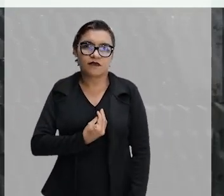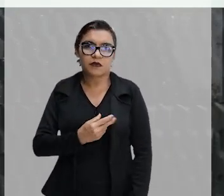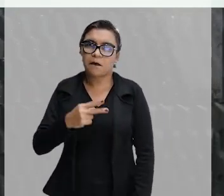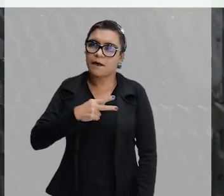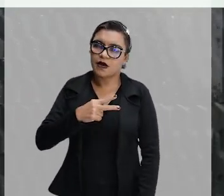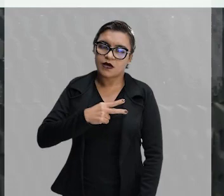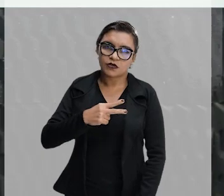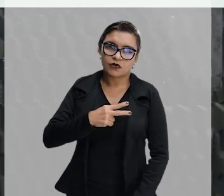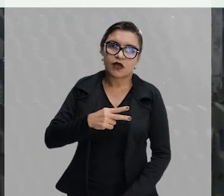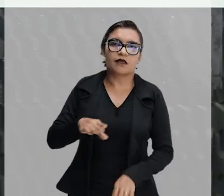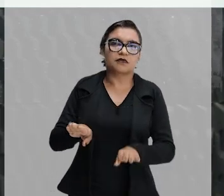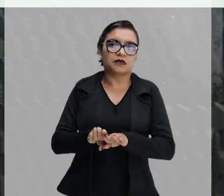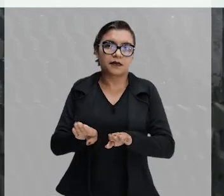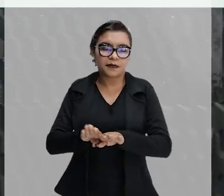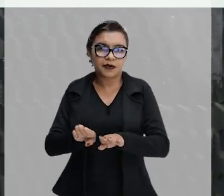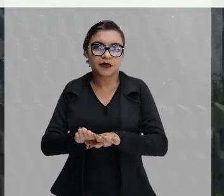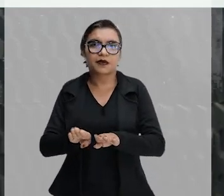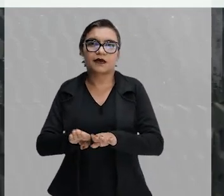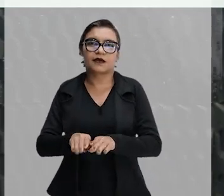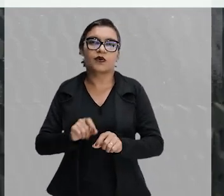pessoal, particular, quanto também para